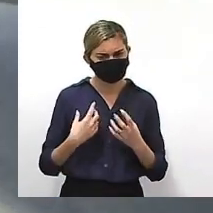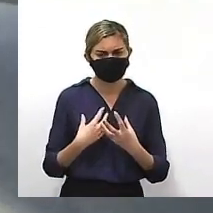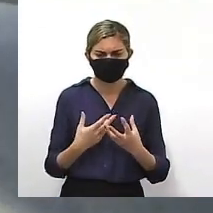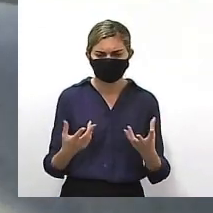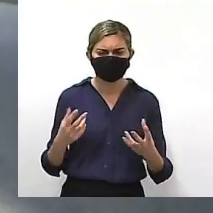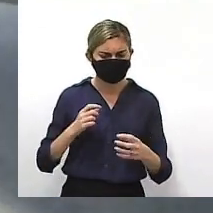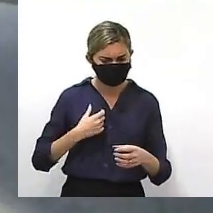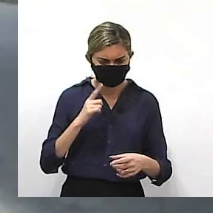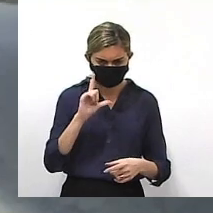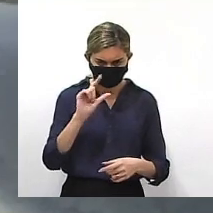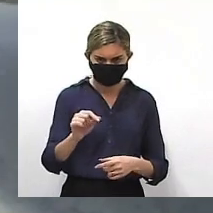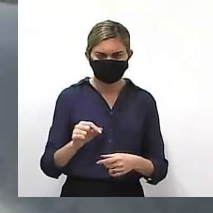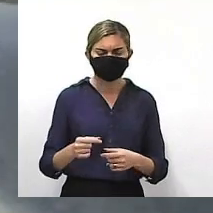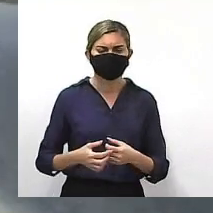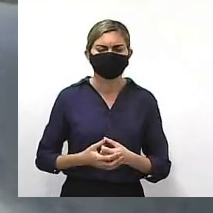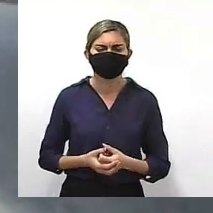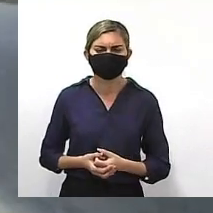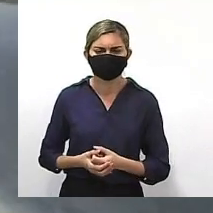ilha, sai tudo daqui.